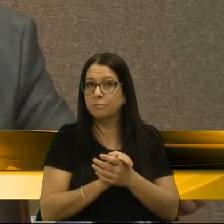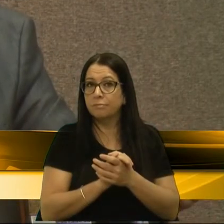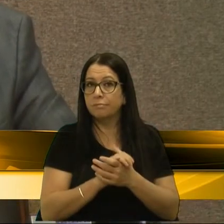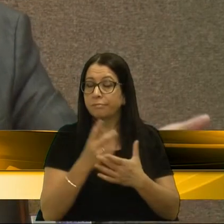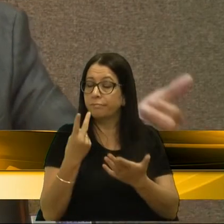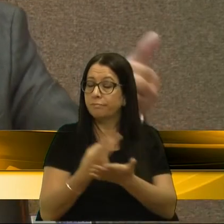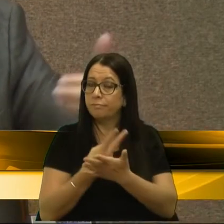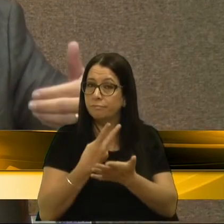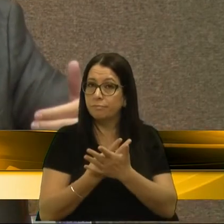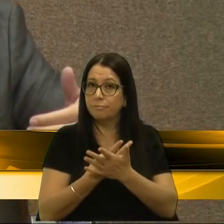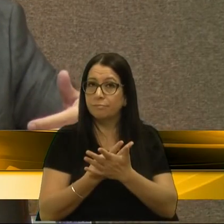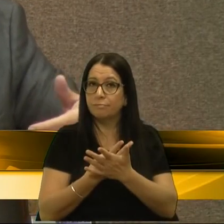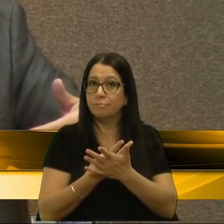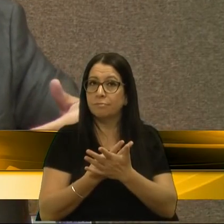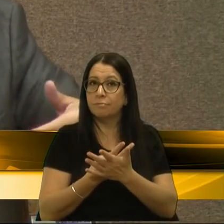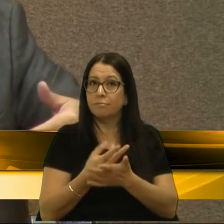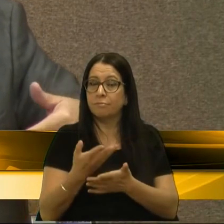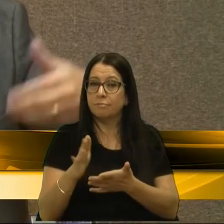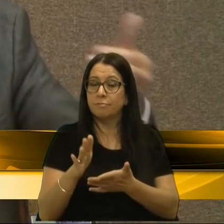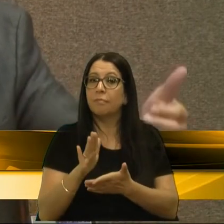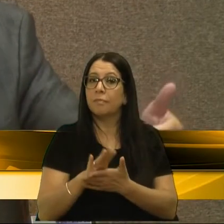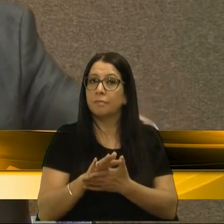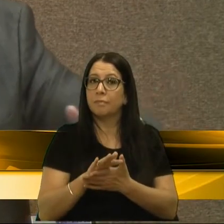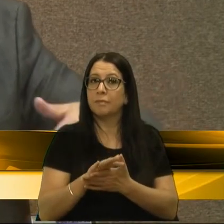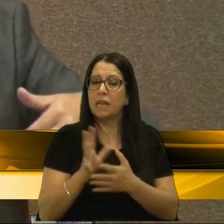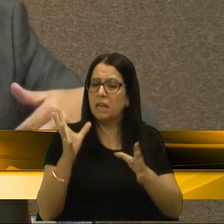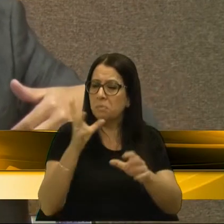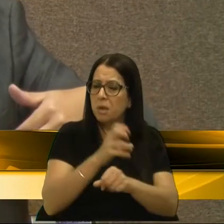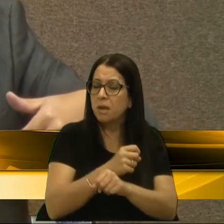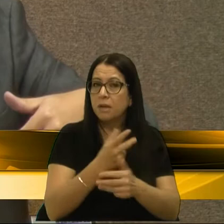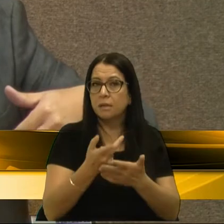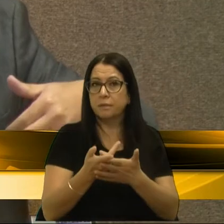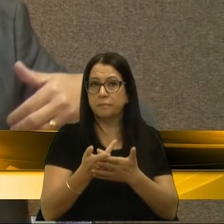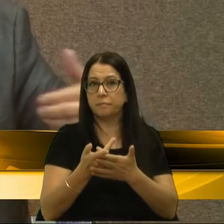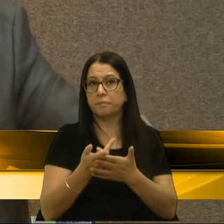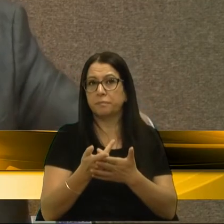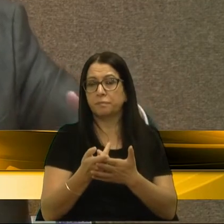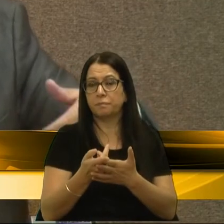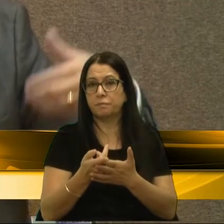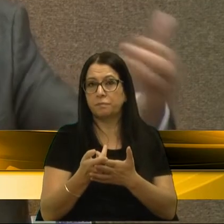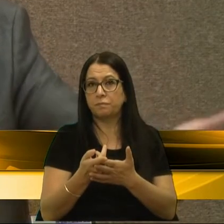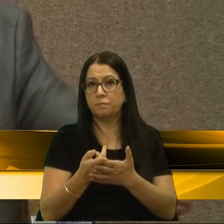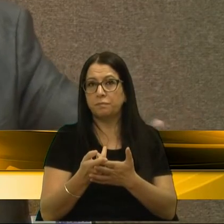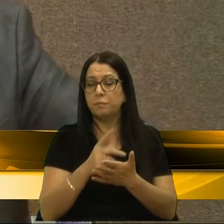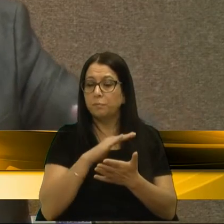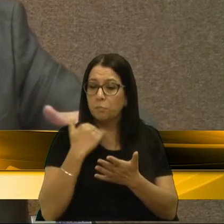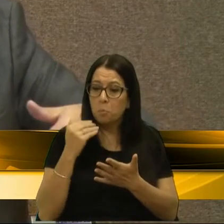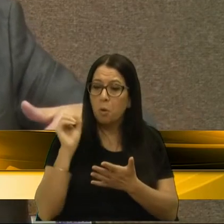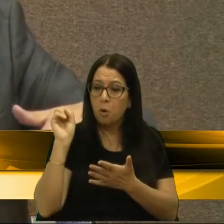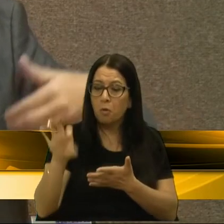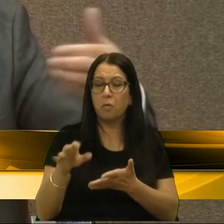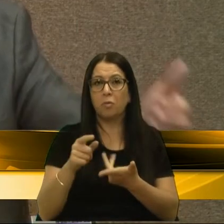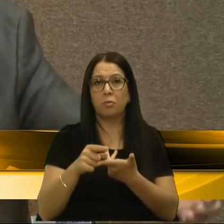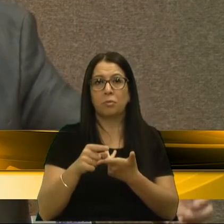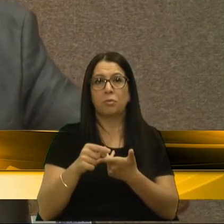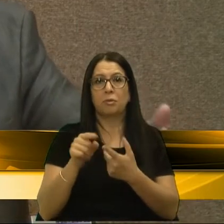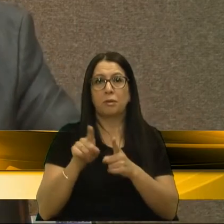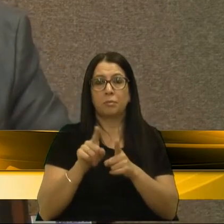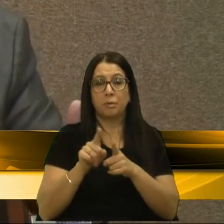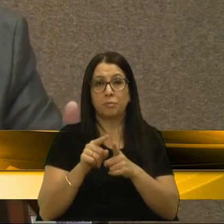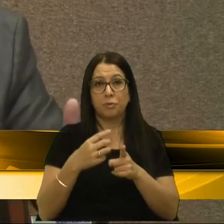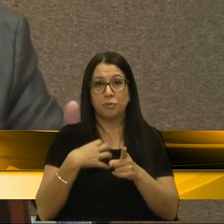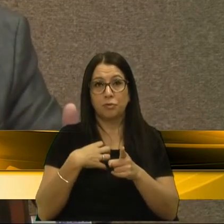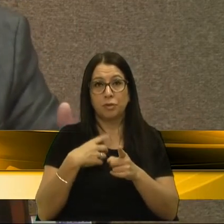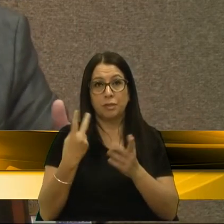indevida. Muitas das vezes, bichos que são colocados mortos ali, descartados de uma